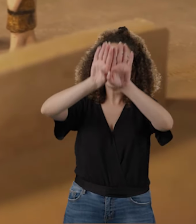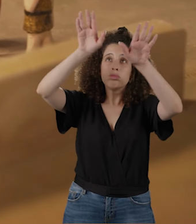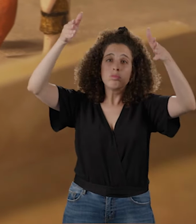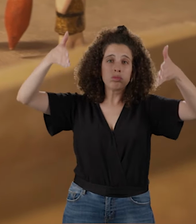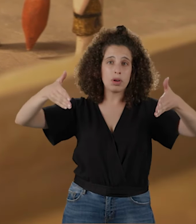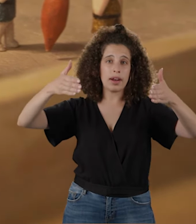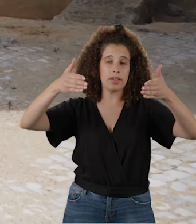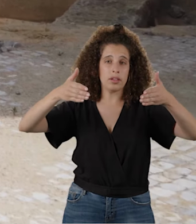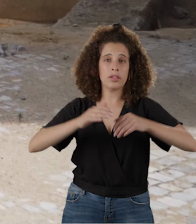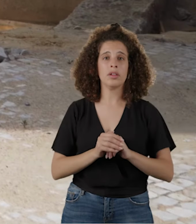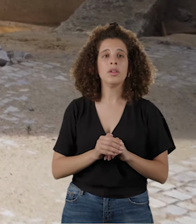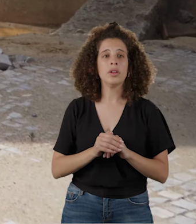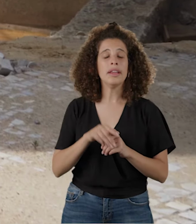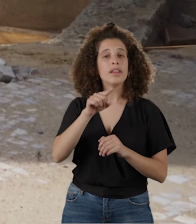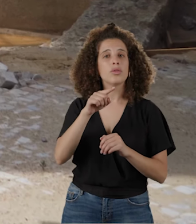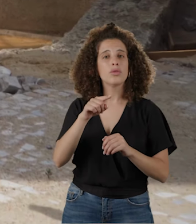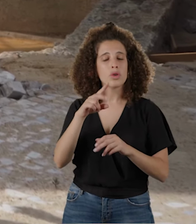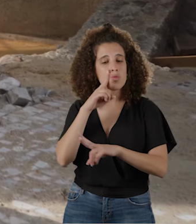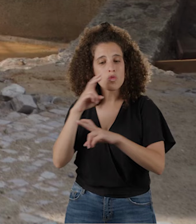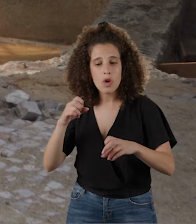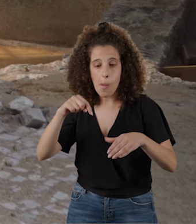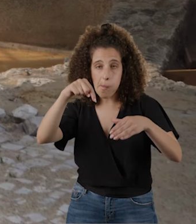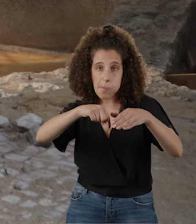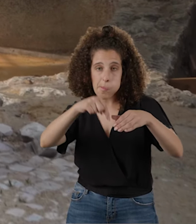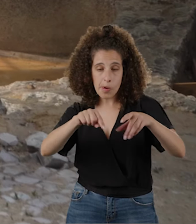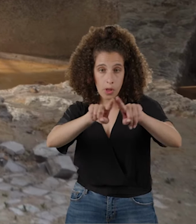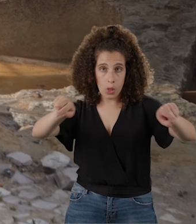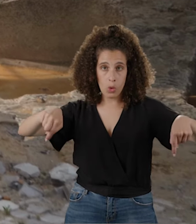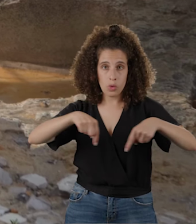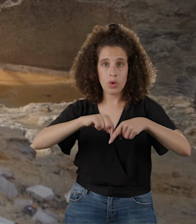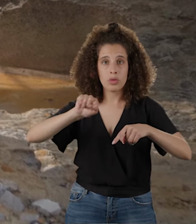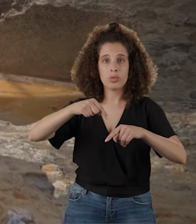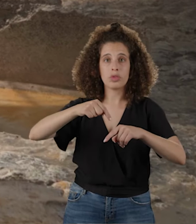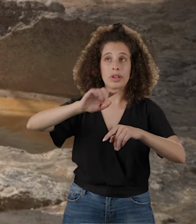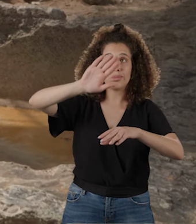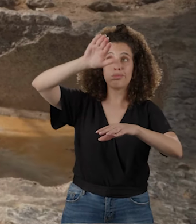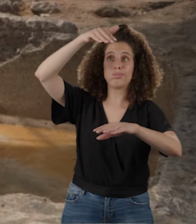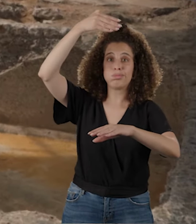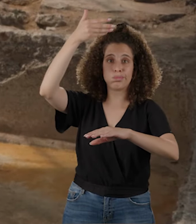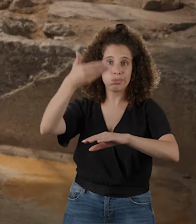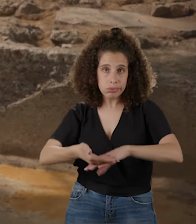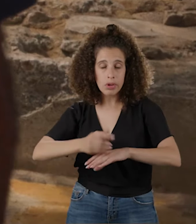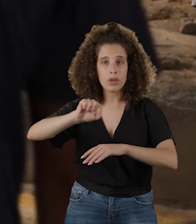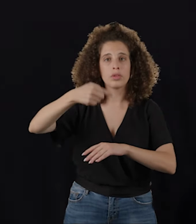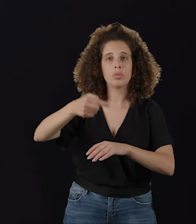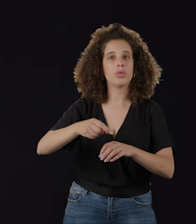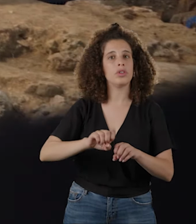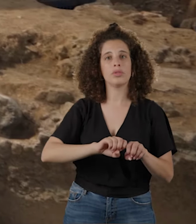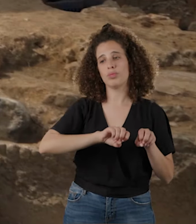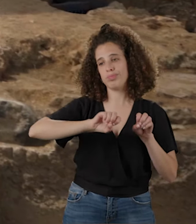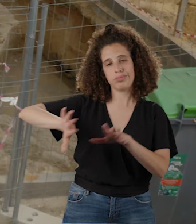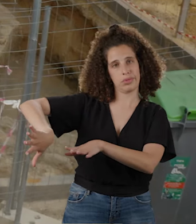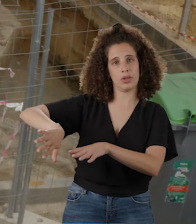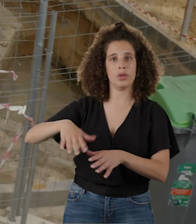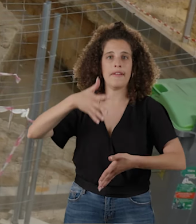por um telhado, parte do qual foi encontrado no interior dos tanques, após ter desabado já depois do abandono